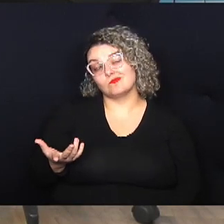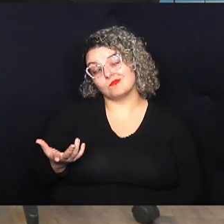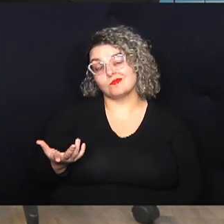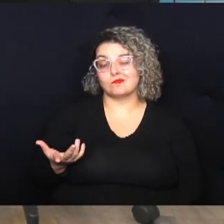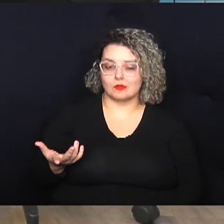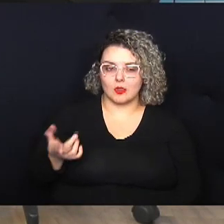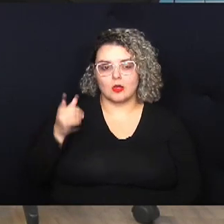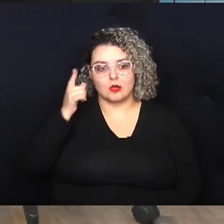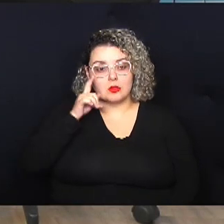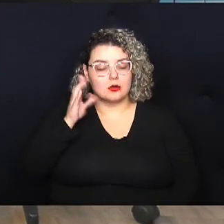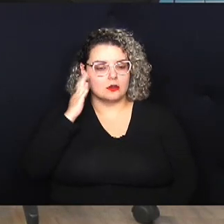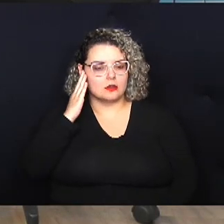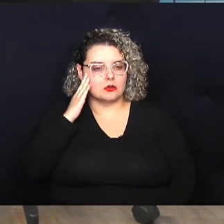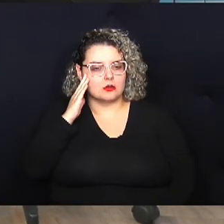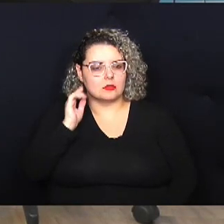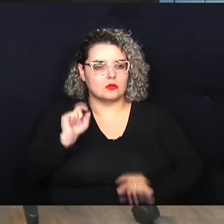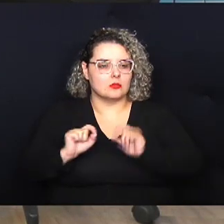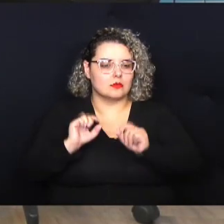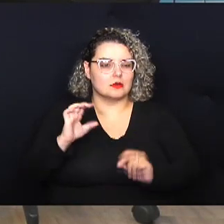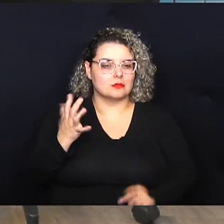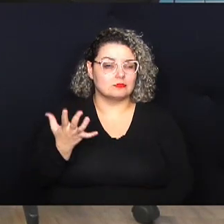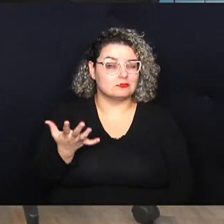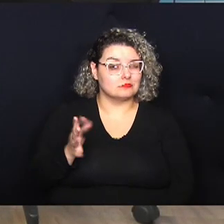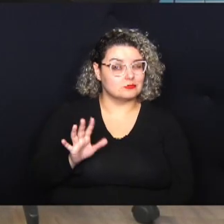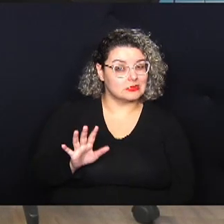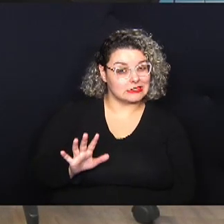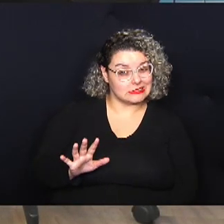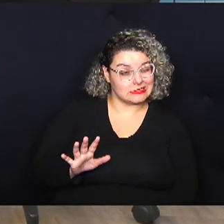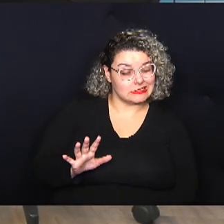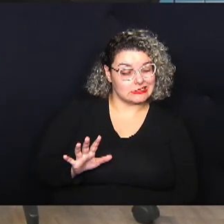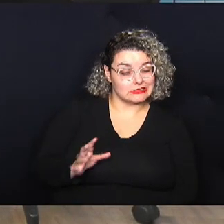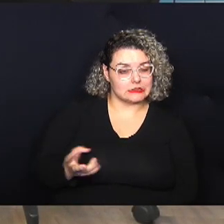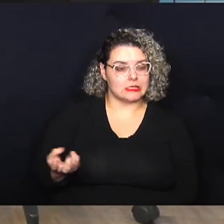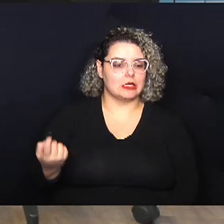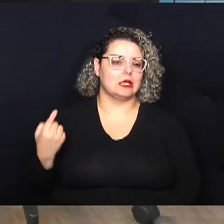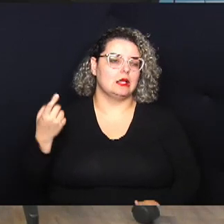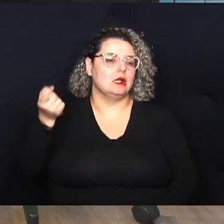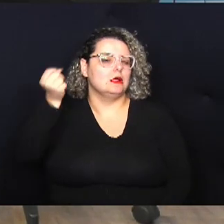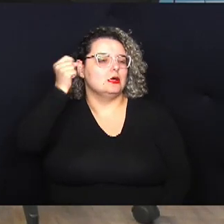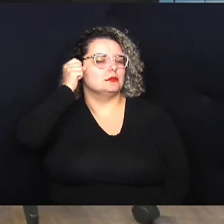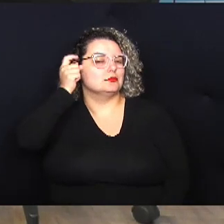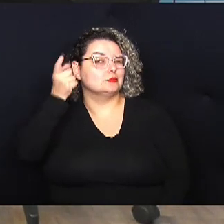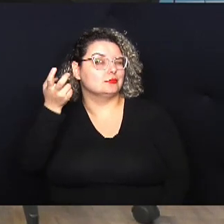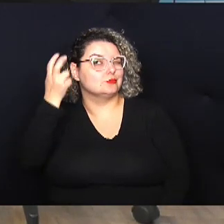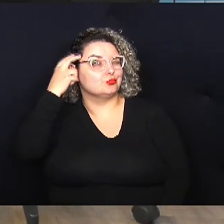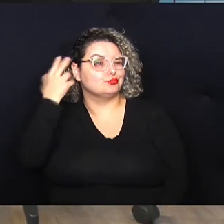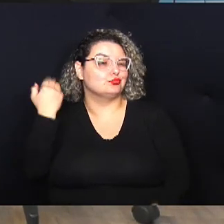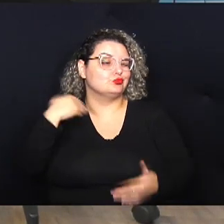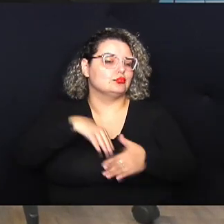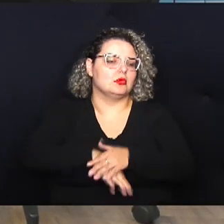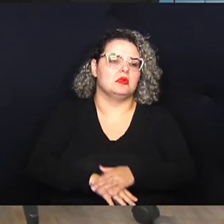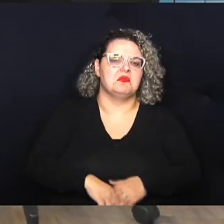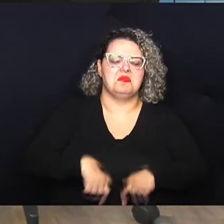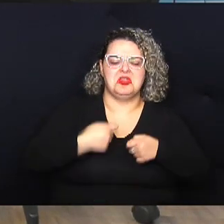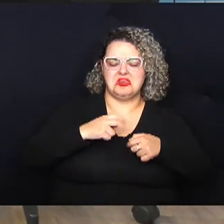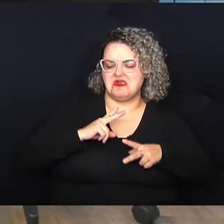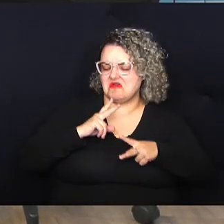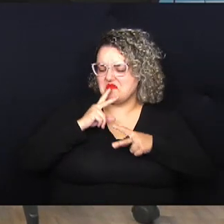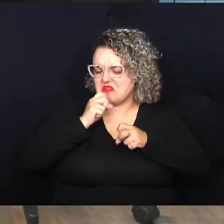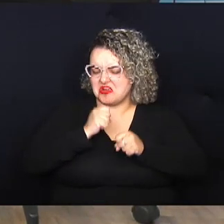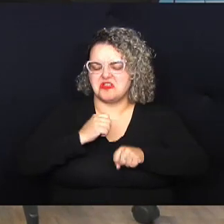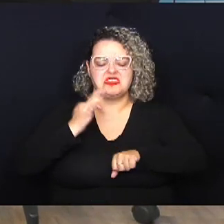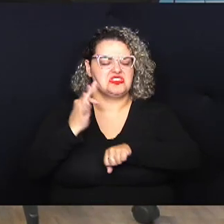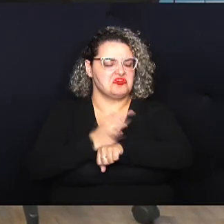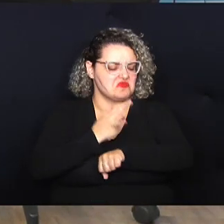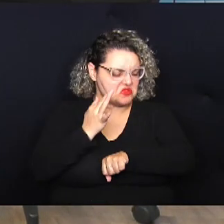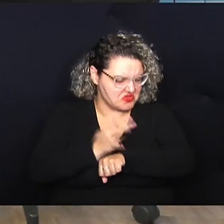conseguimos entender o que está acontecendo com a gente, mas aquela cultura que traz lá de trás, você precisa ser forte, você tem que aguentar,